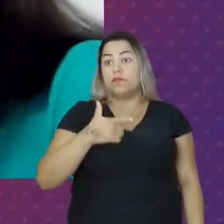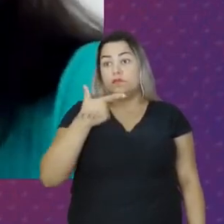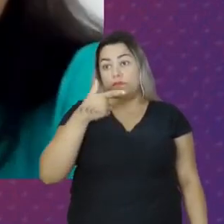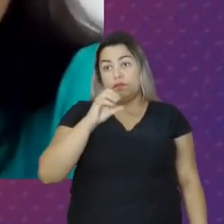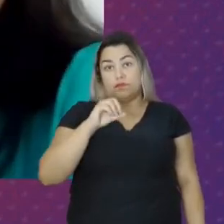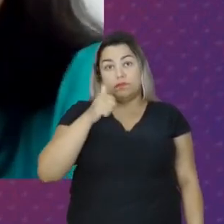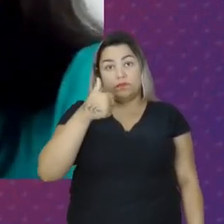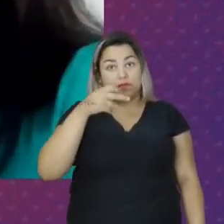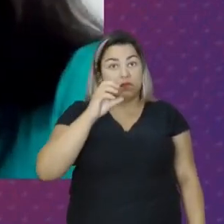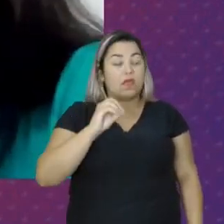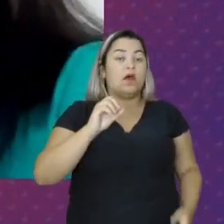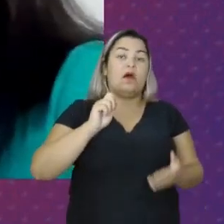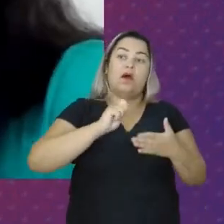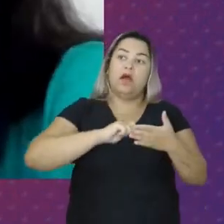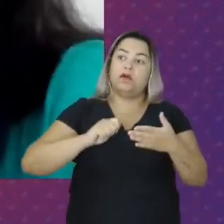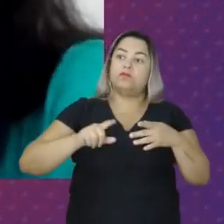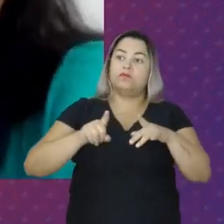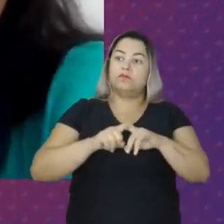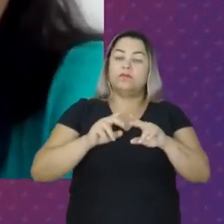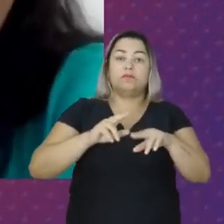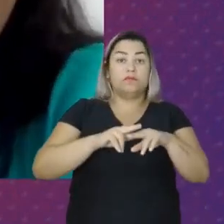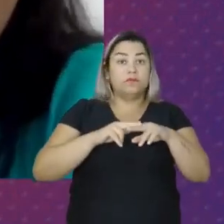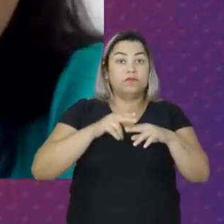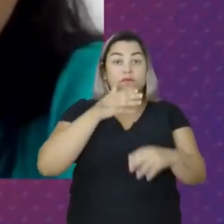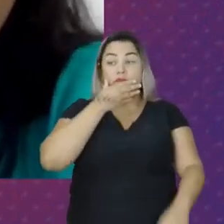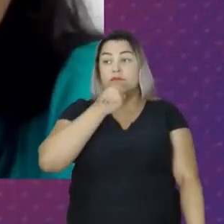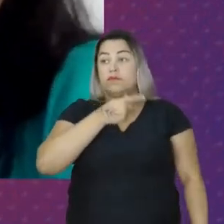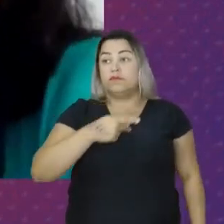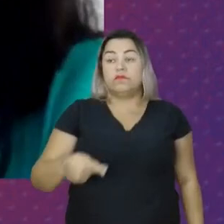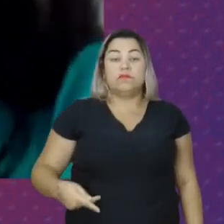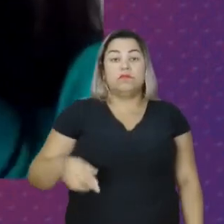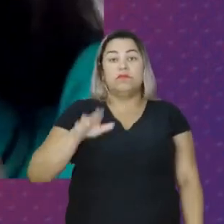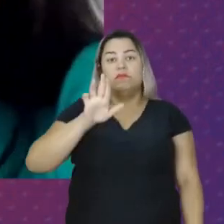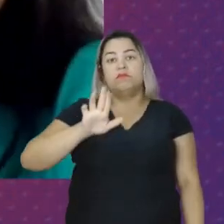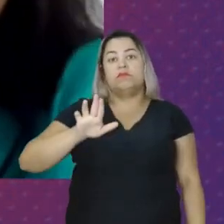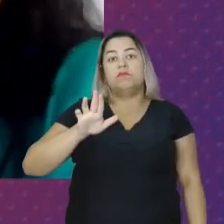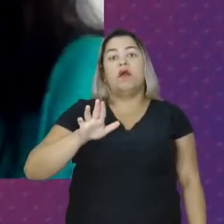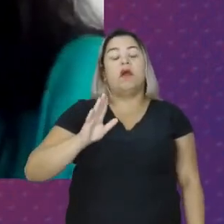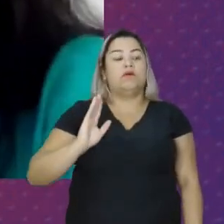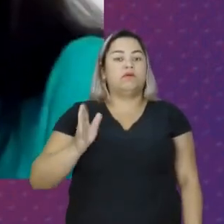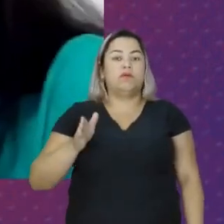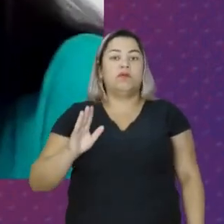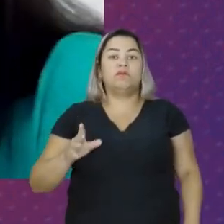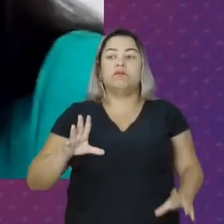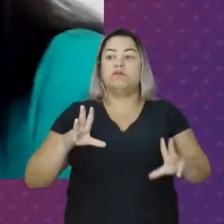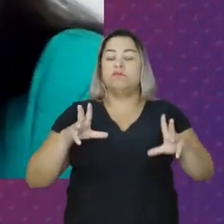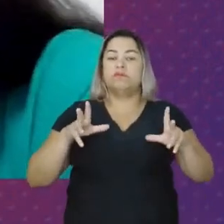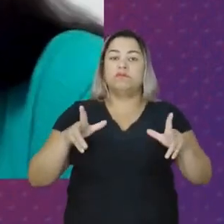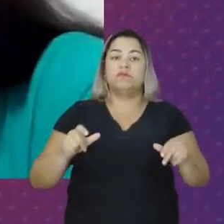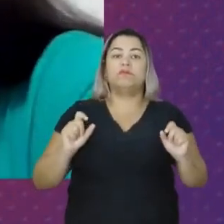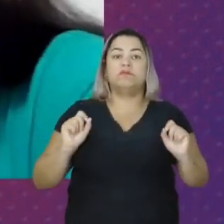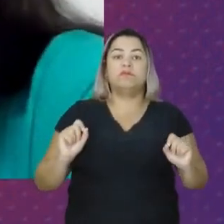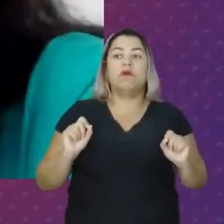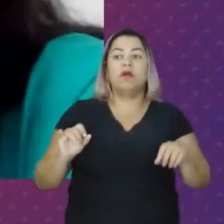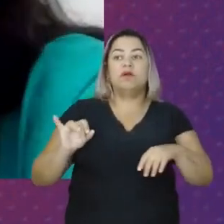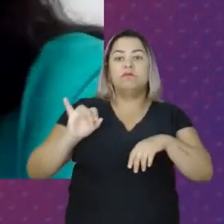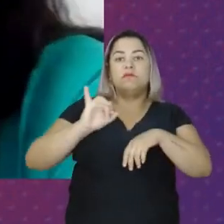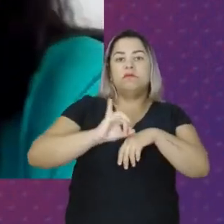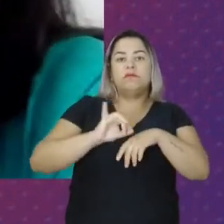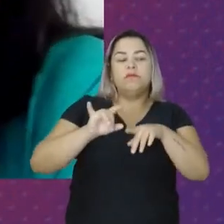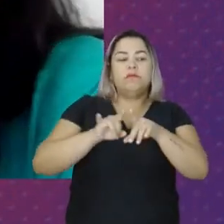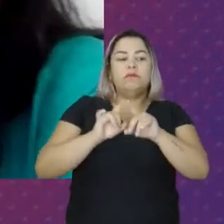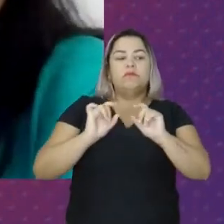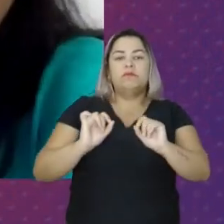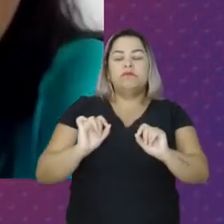15 de dezembro de 2010, assinado pelo então presidente Lula. E aí lá estão todas as definições do que é a central, que é muito além